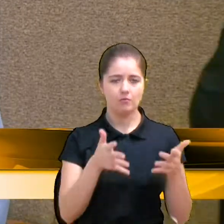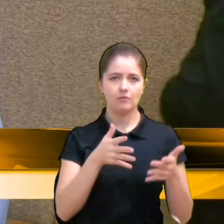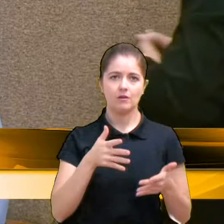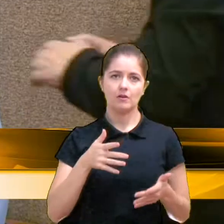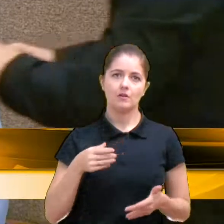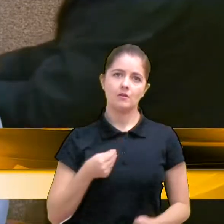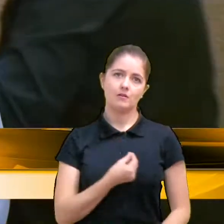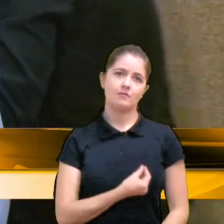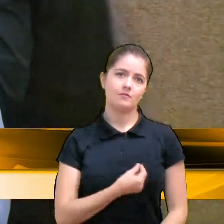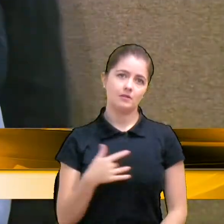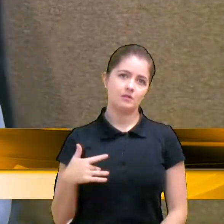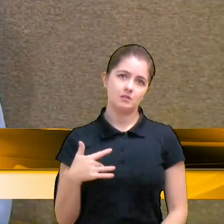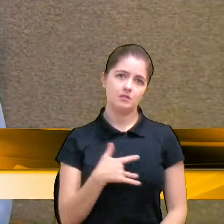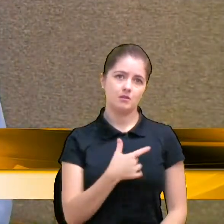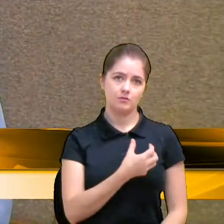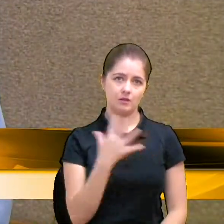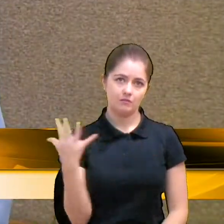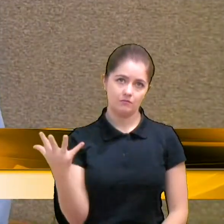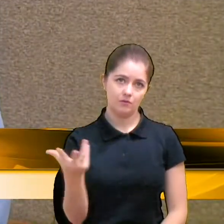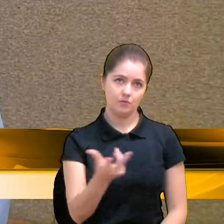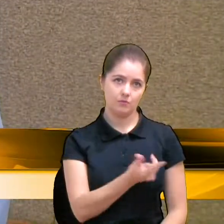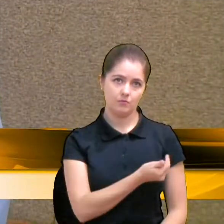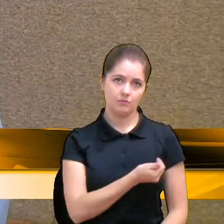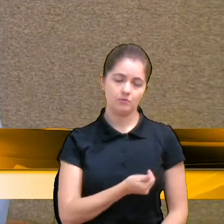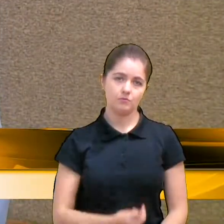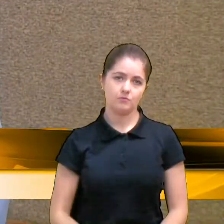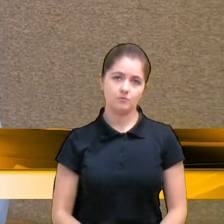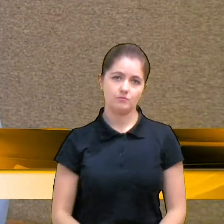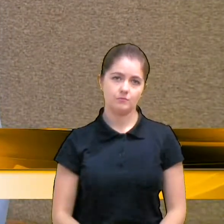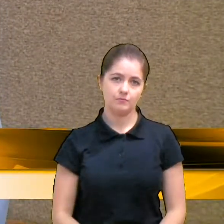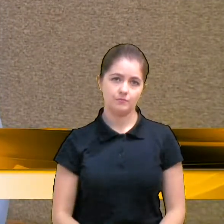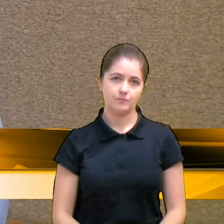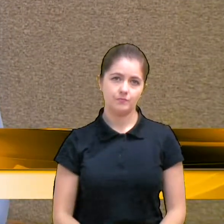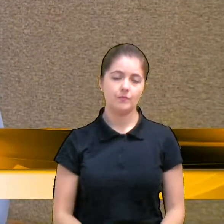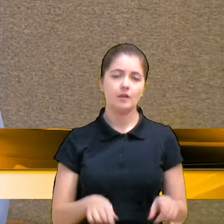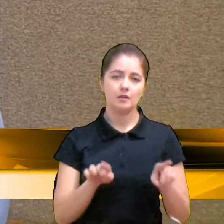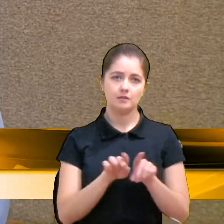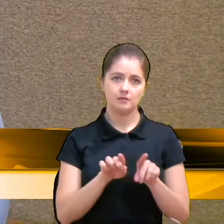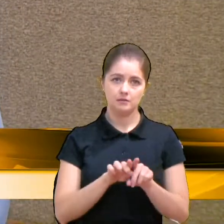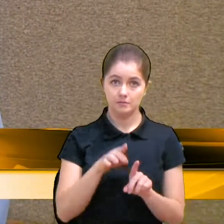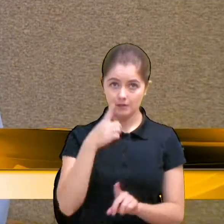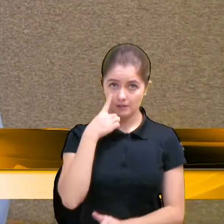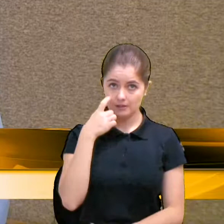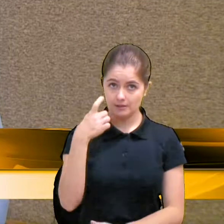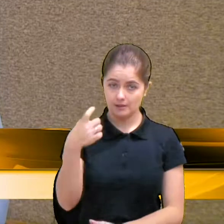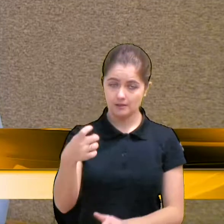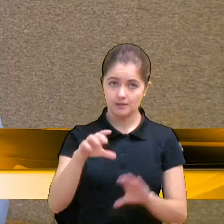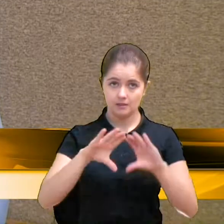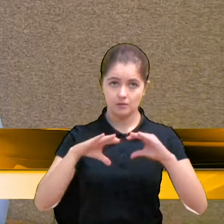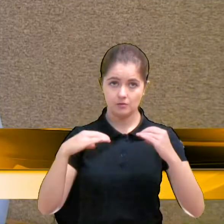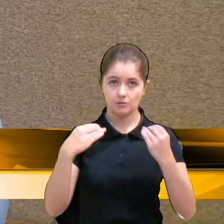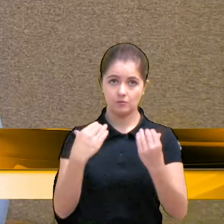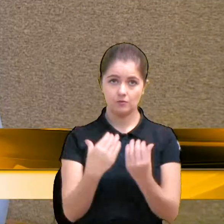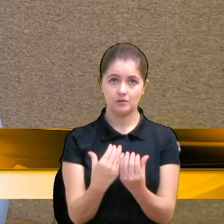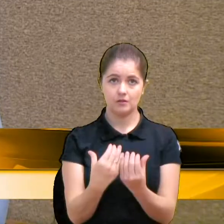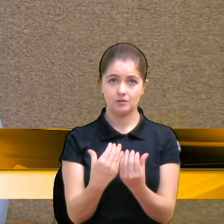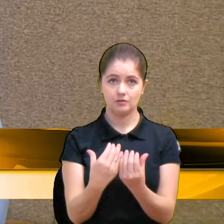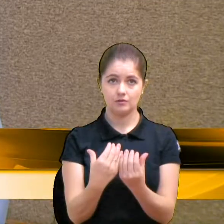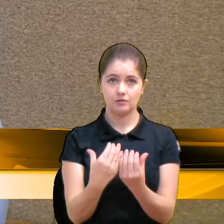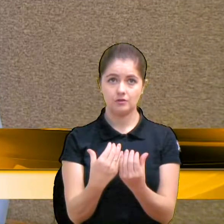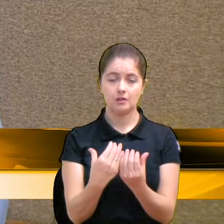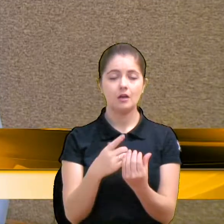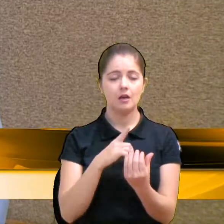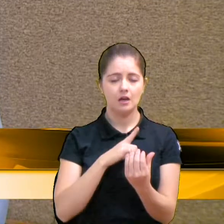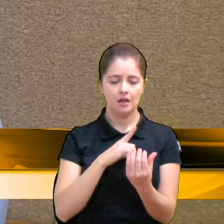todos. Entendo tratar-se de matéria de interesse da comunidade, cumpridas as